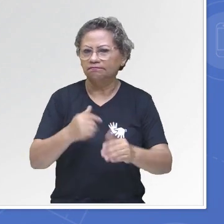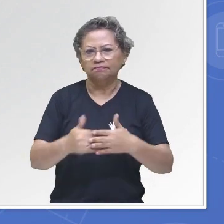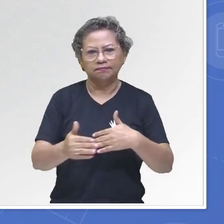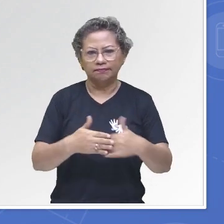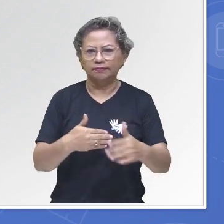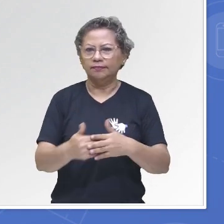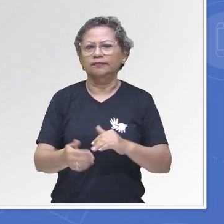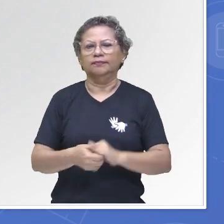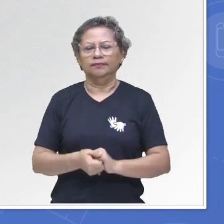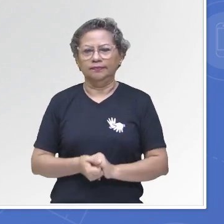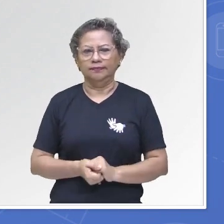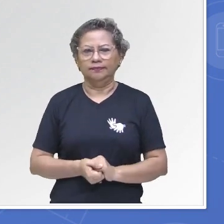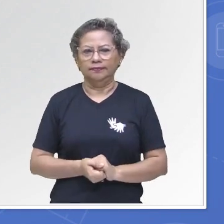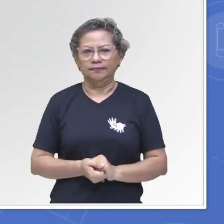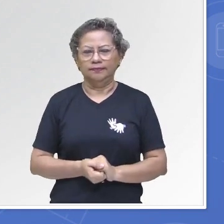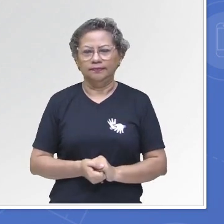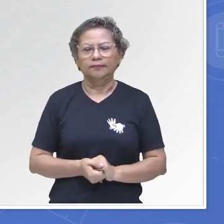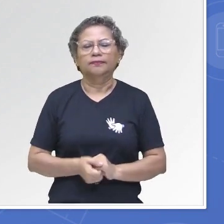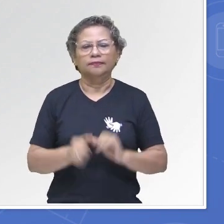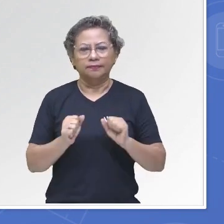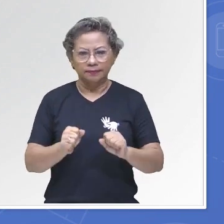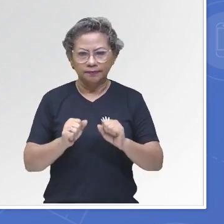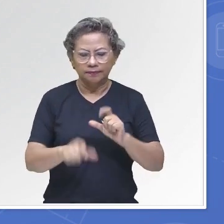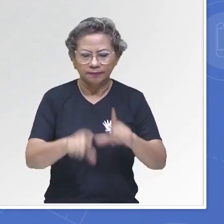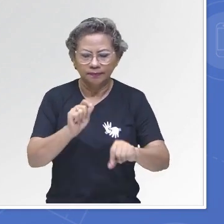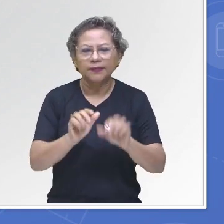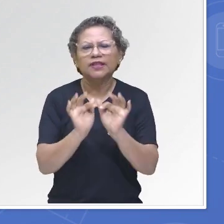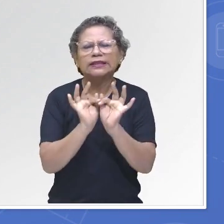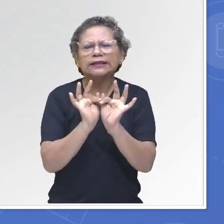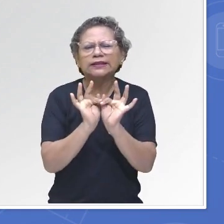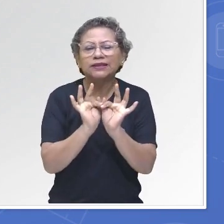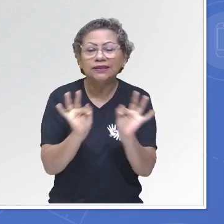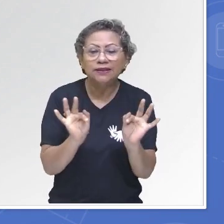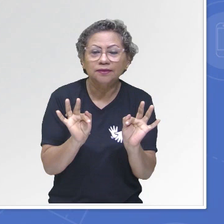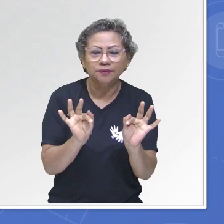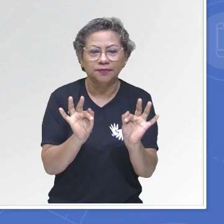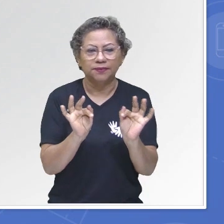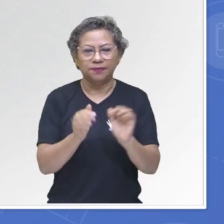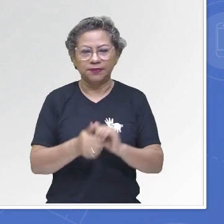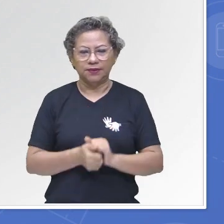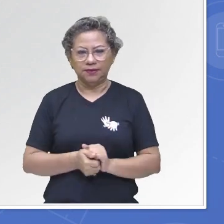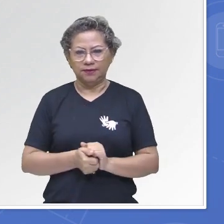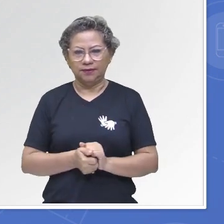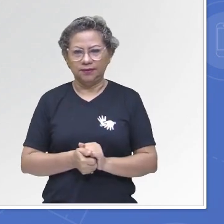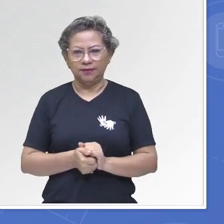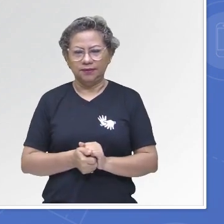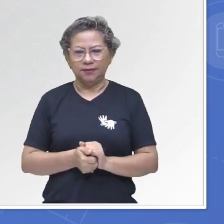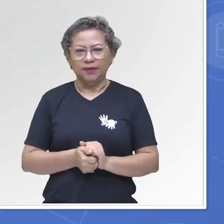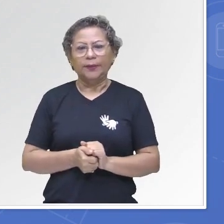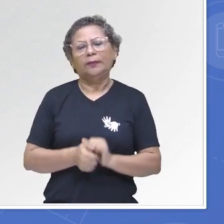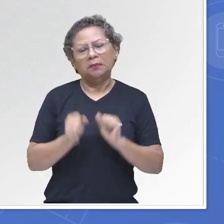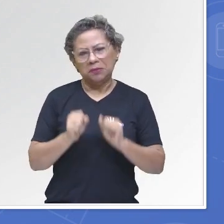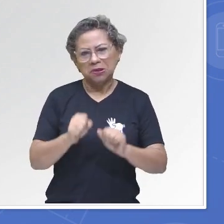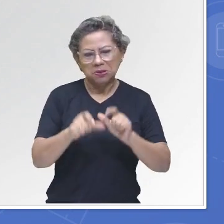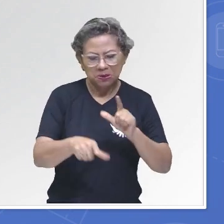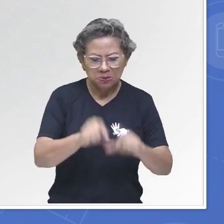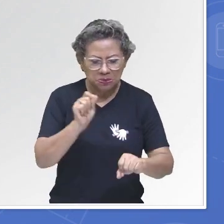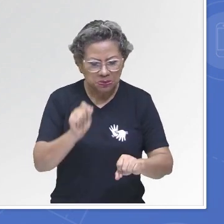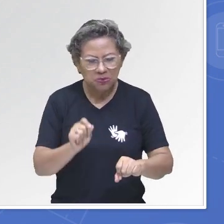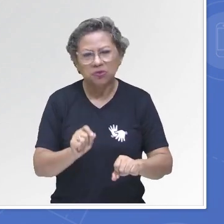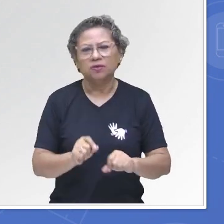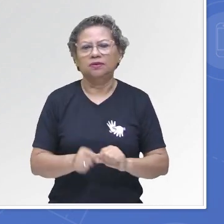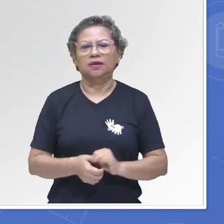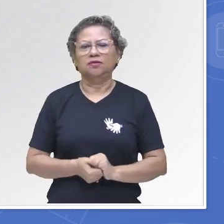elas podem ser, a primeira forma, aleatória simples, tá? que nada mais é do que um sorteio, né? Você